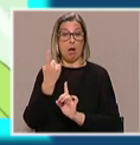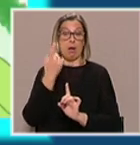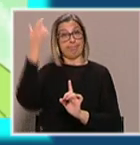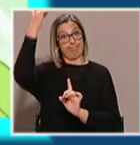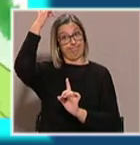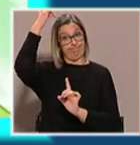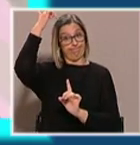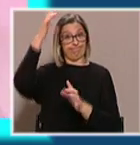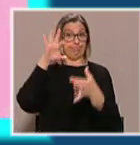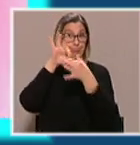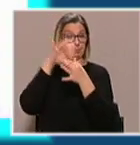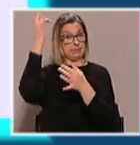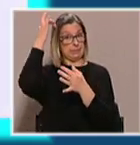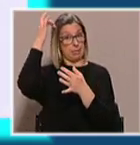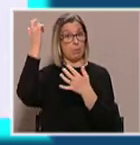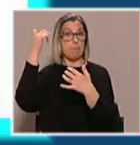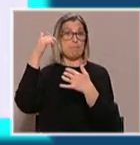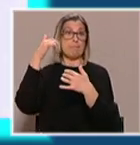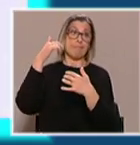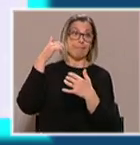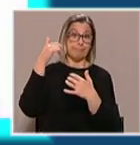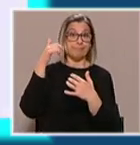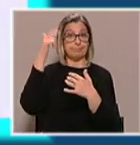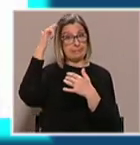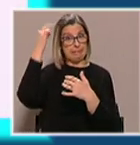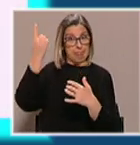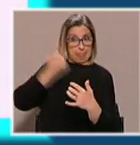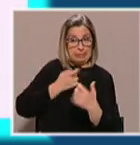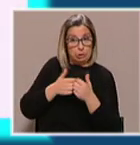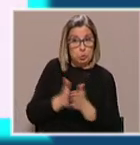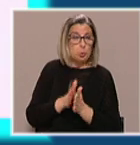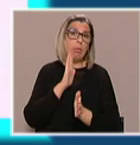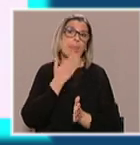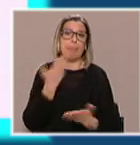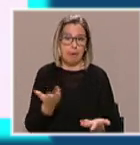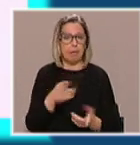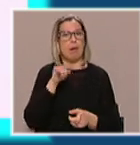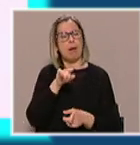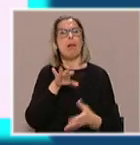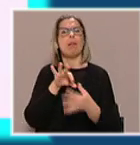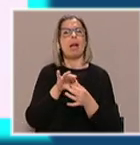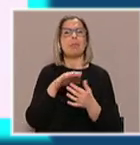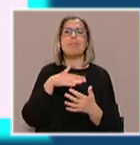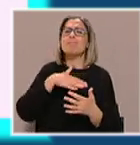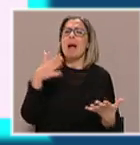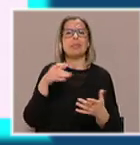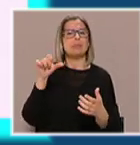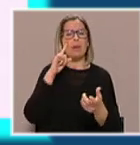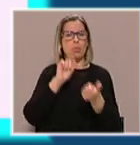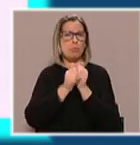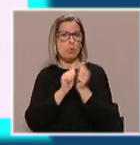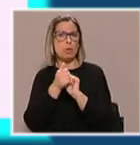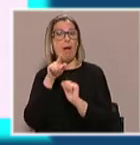dos seus efeitos durante especialmente a puberdade. Mas a investigação mostra que o nosso comportamento é formado pelo conjunto de